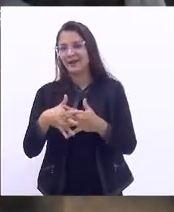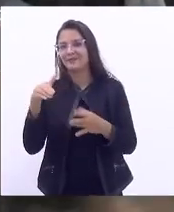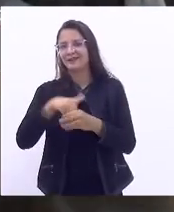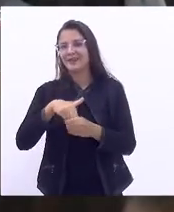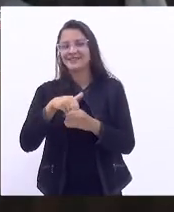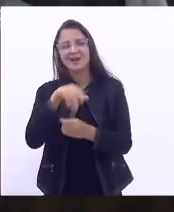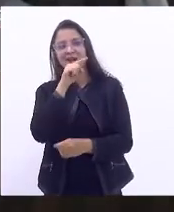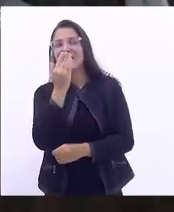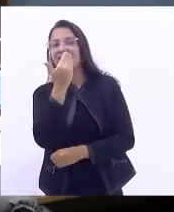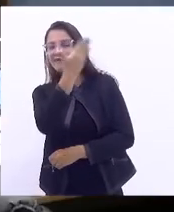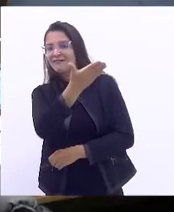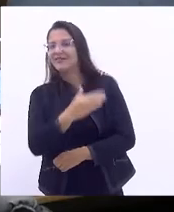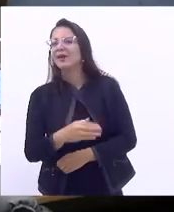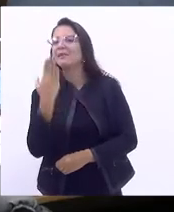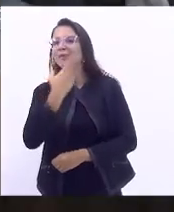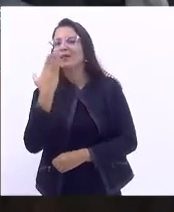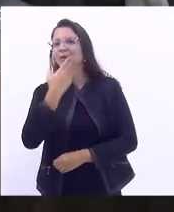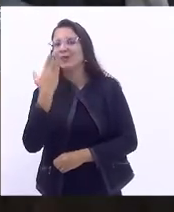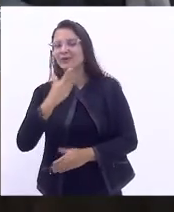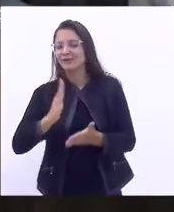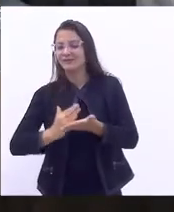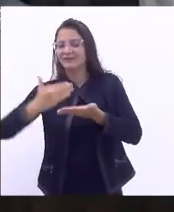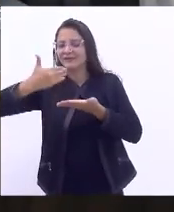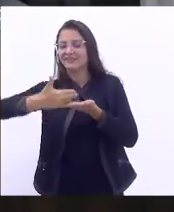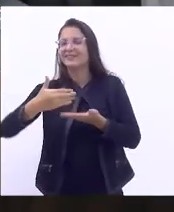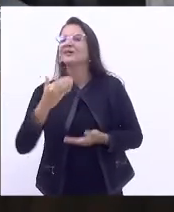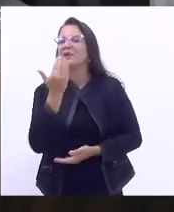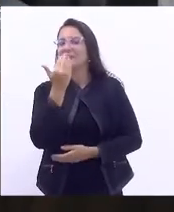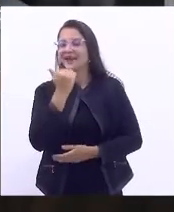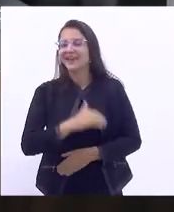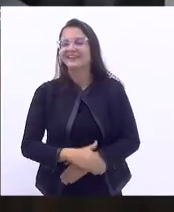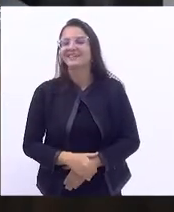fora? Deputado Rodrigo Amorim.